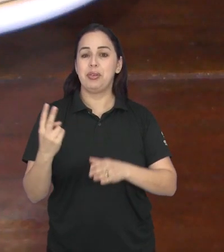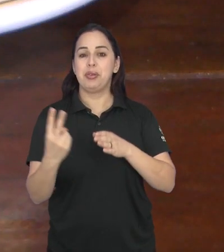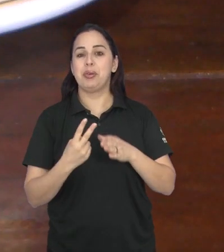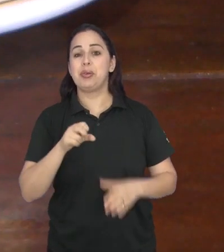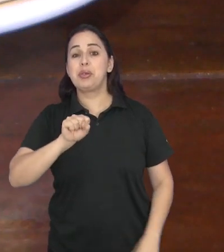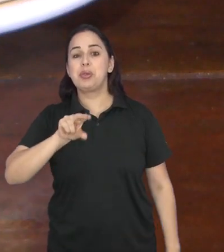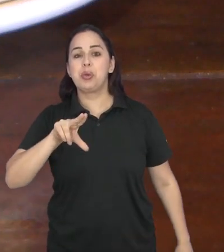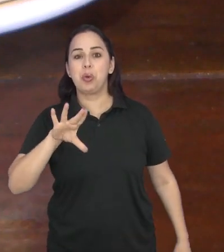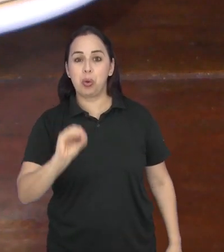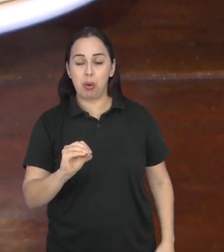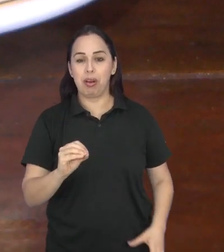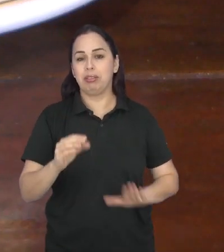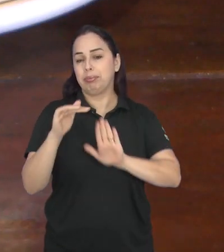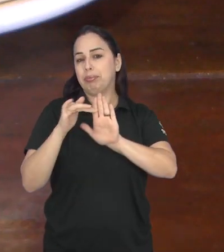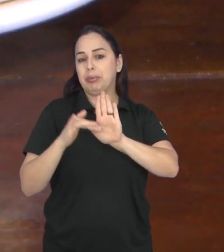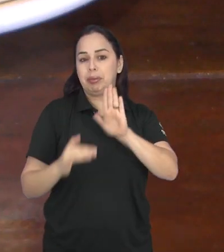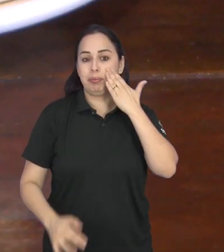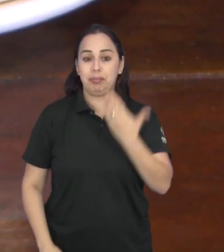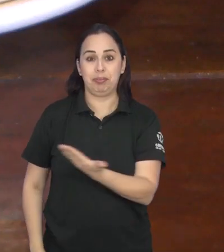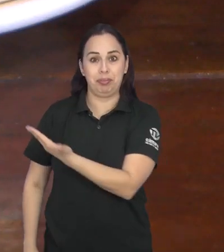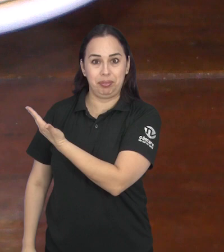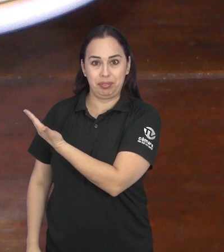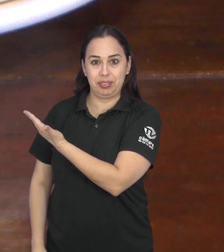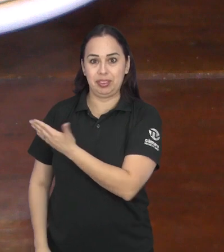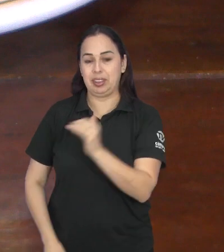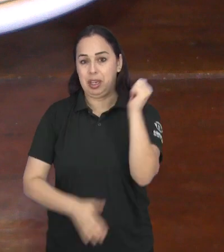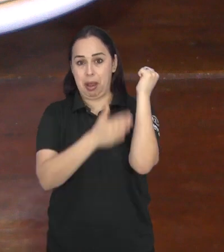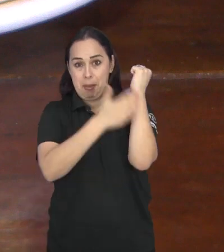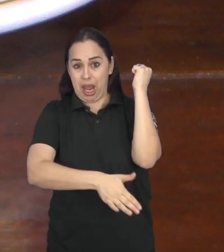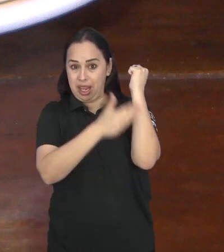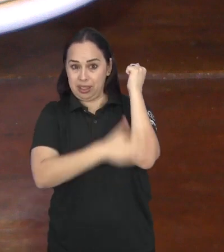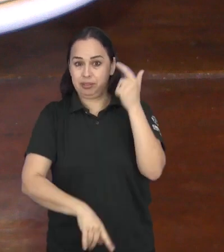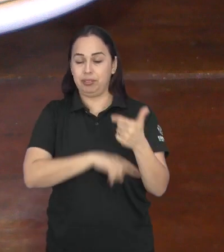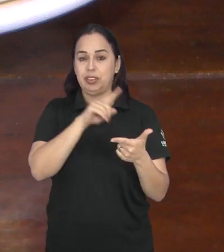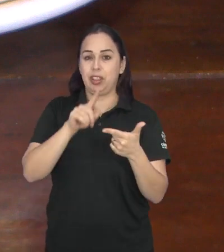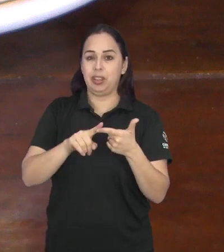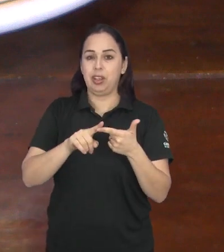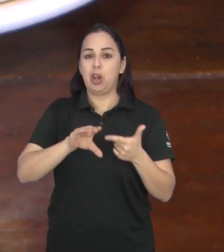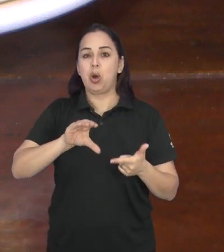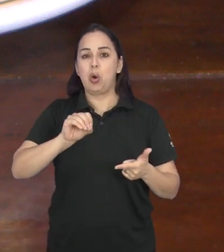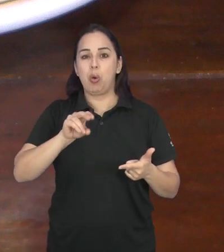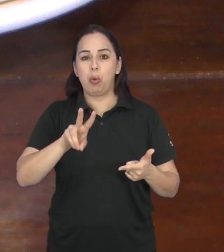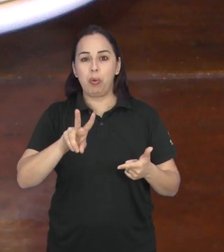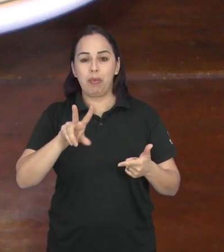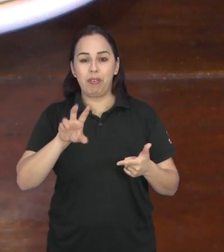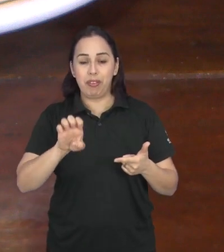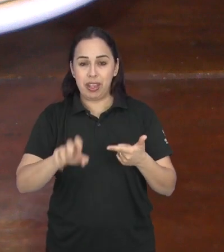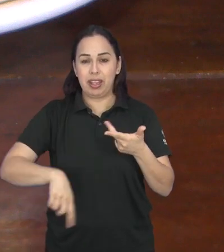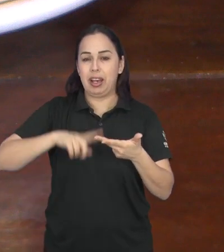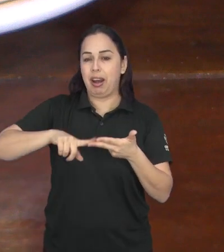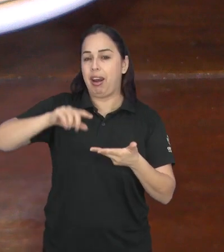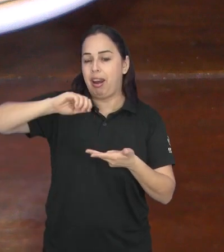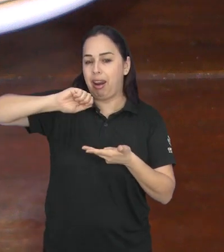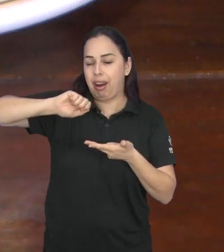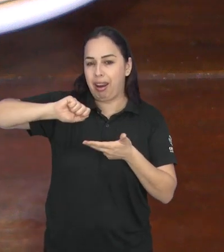você vai precisar de 2 fatias de abacaxi, 1 folha de couve, suco de